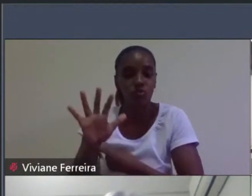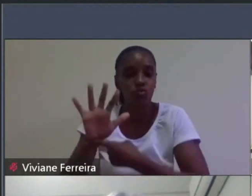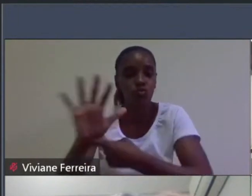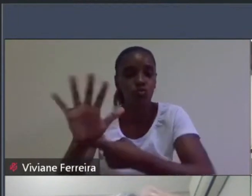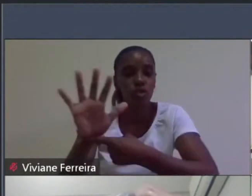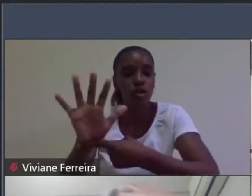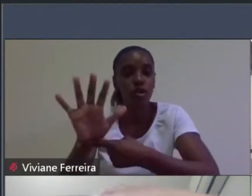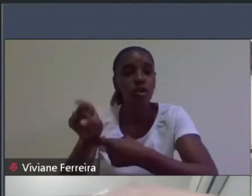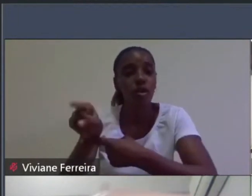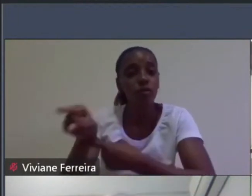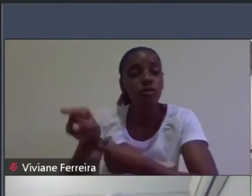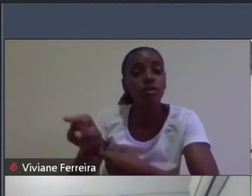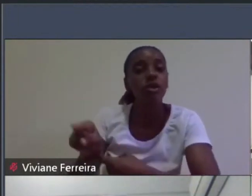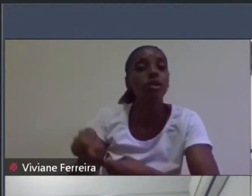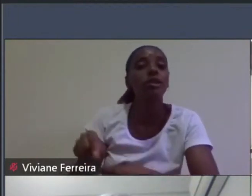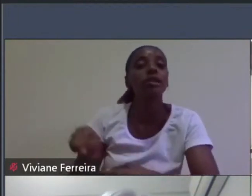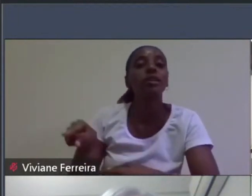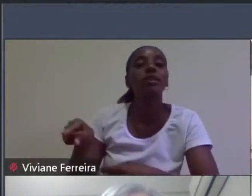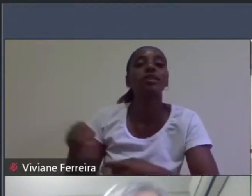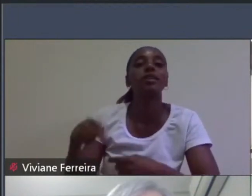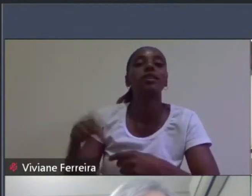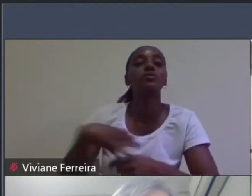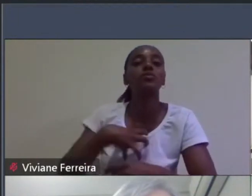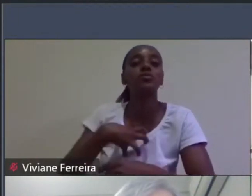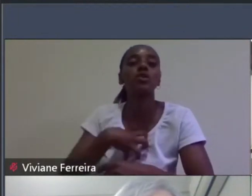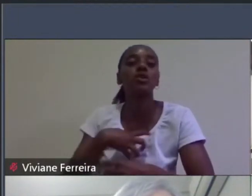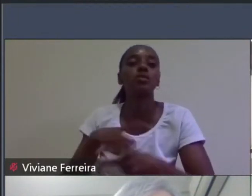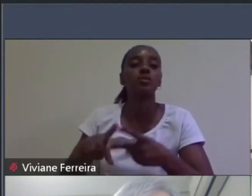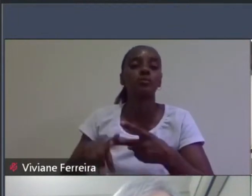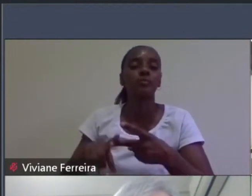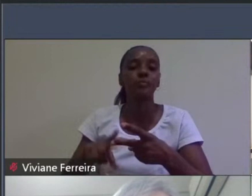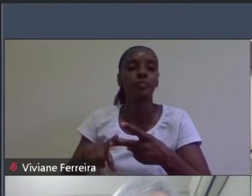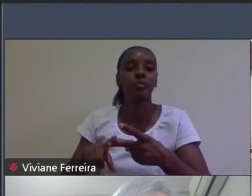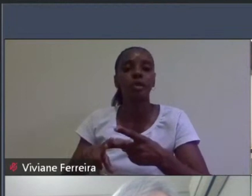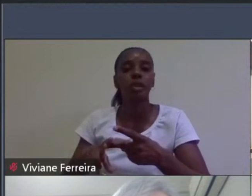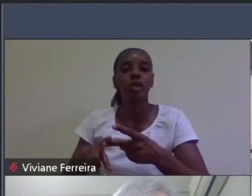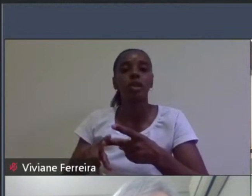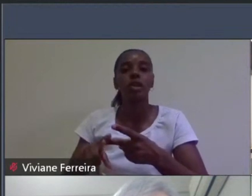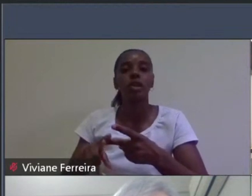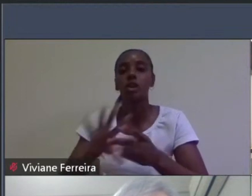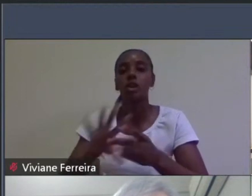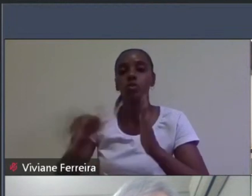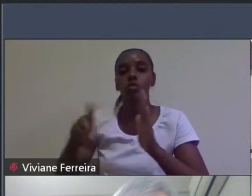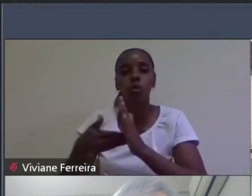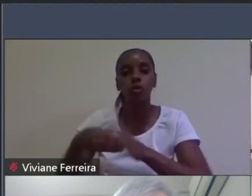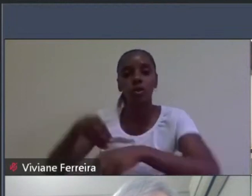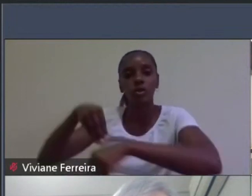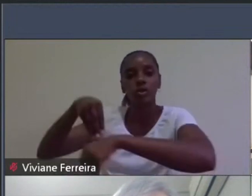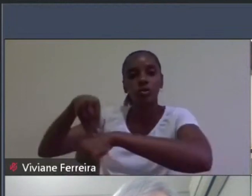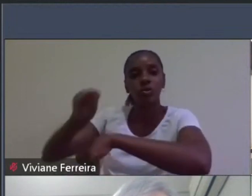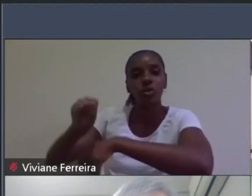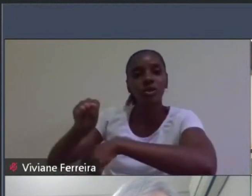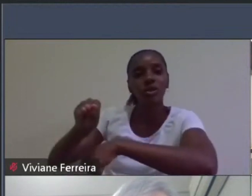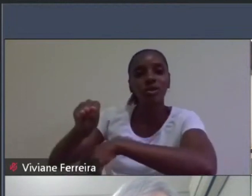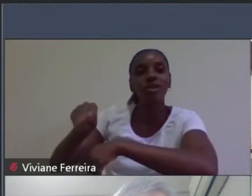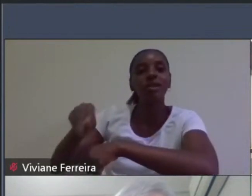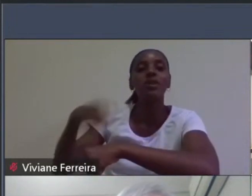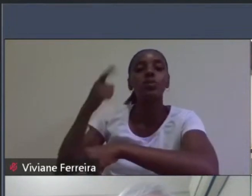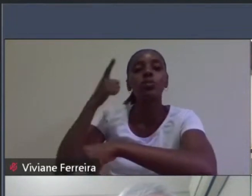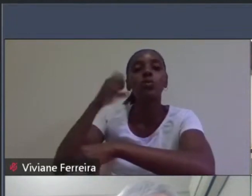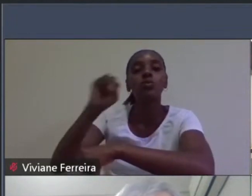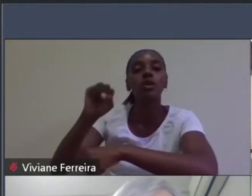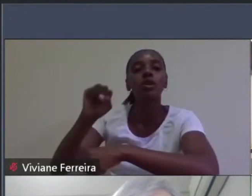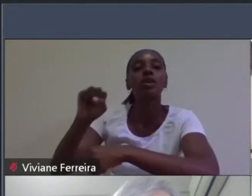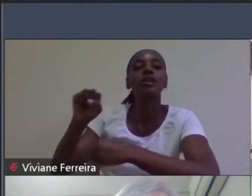você está no comando, com jeito, somado todas essas dicas, a gente consegue influenciar e contaminar e